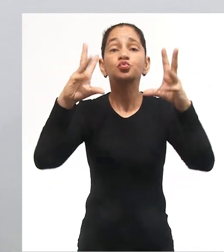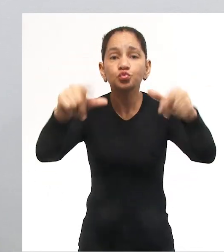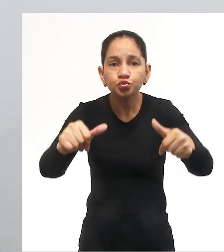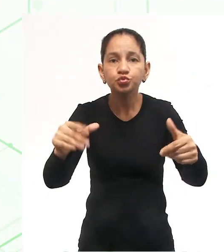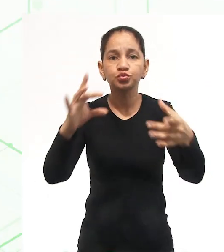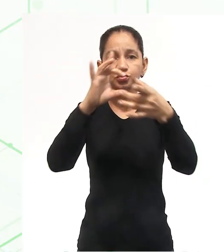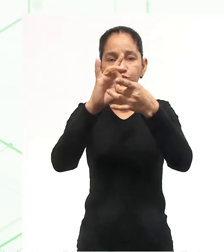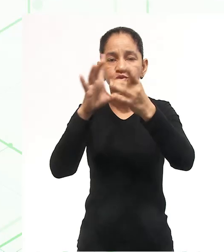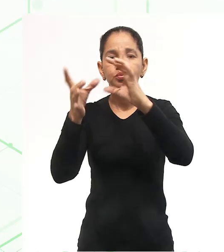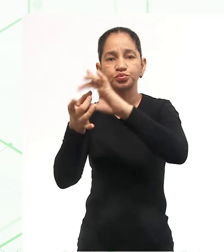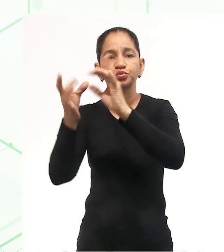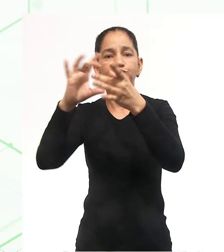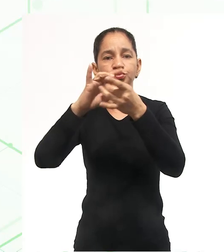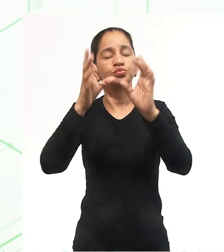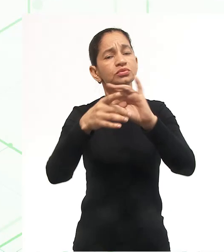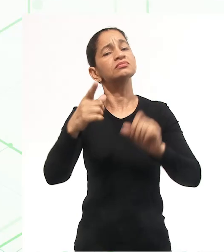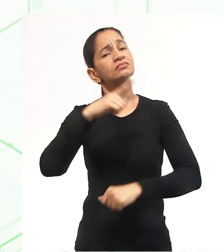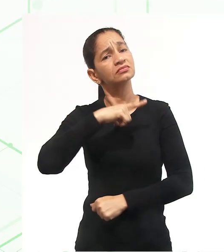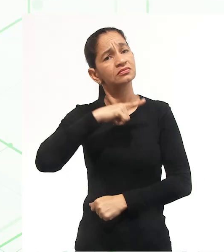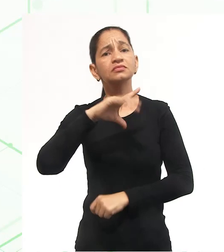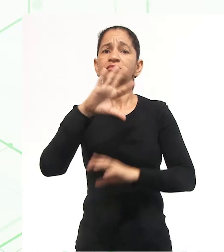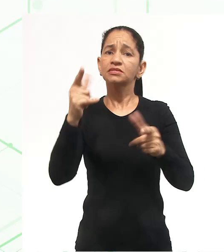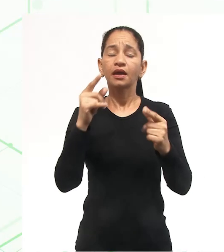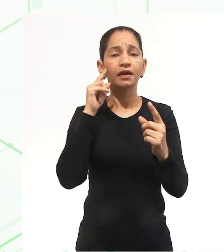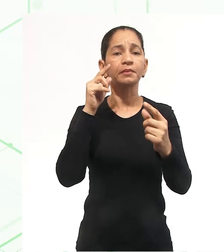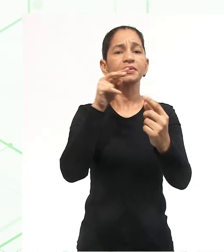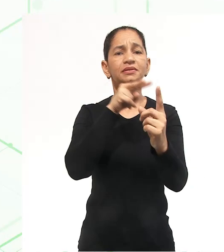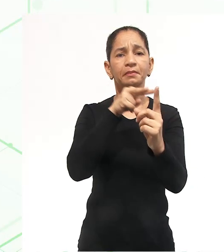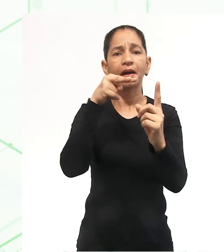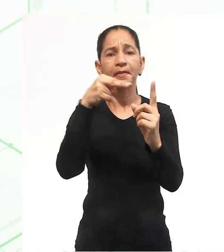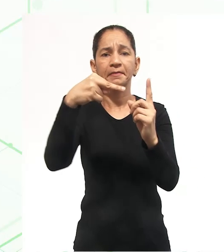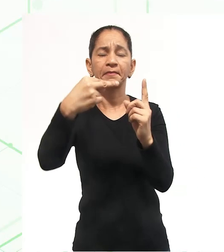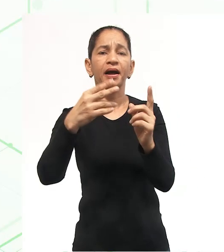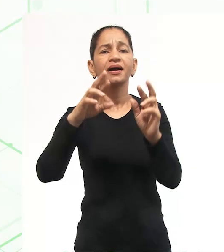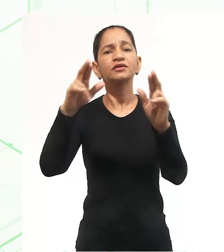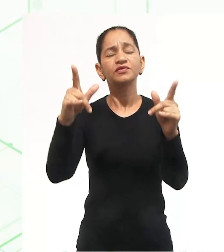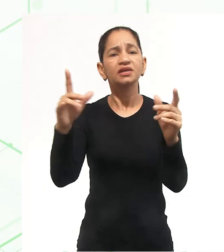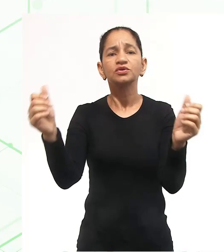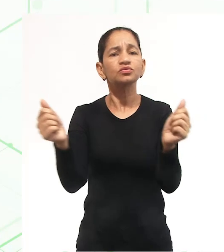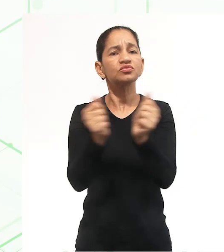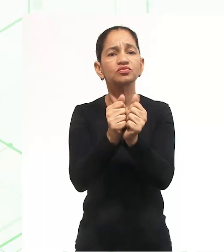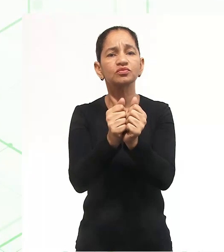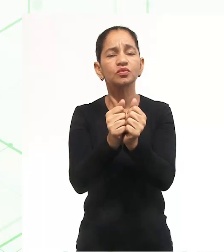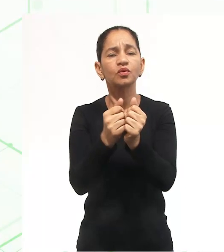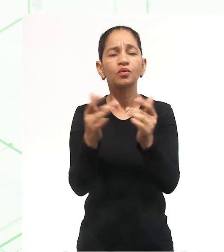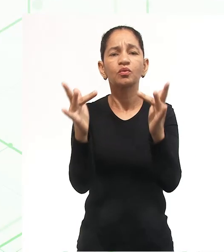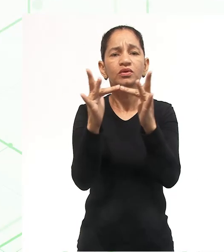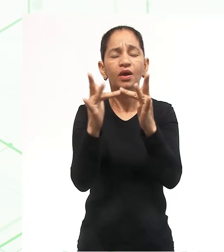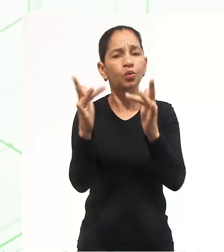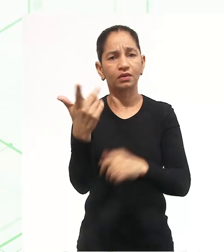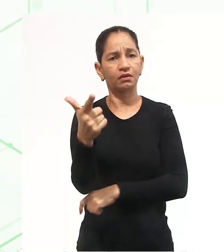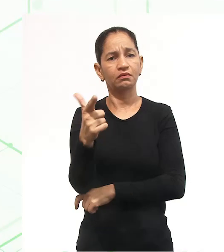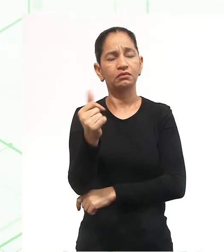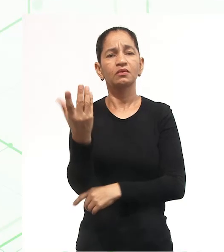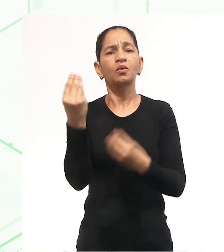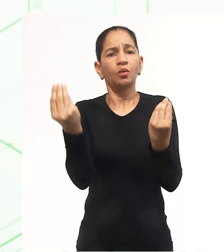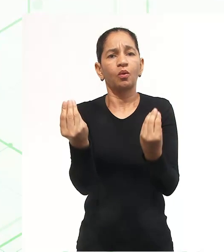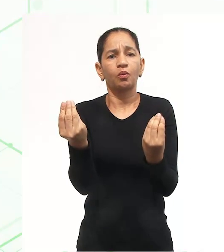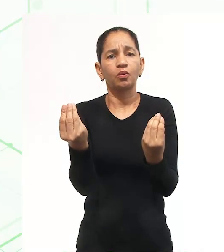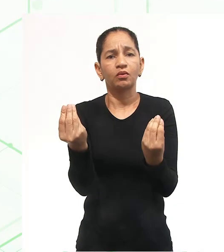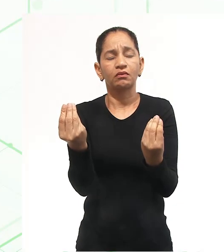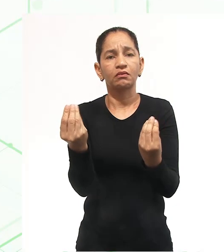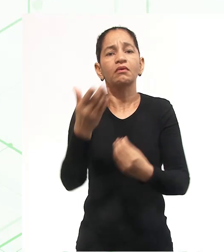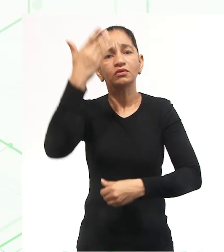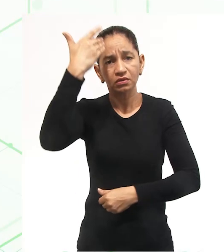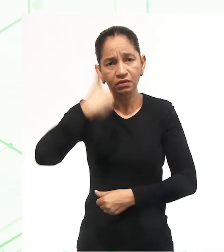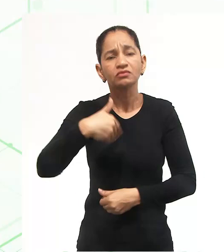que na escola não é visto dessa forma, né? Esses autores a gente estudou sobre eles desde o primeiro